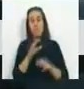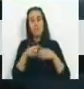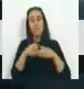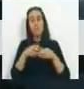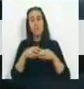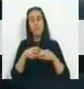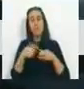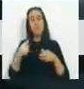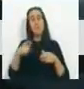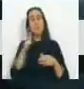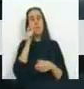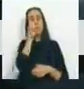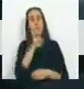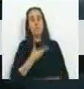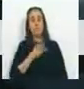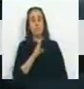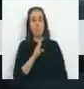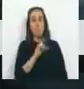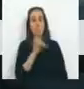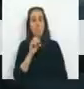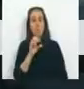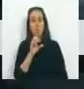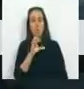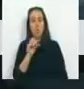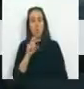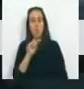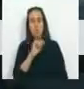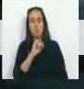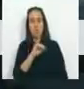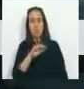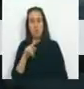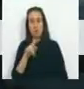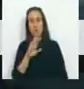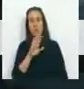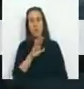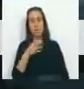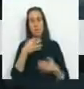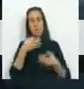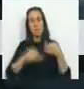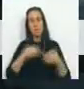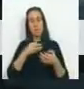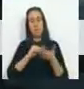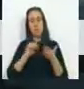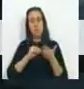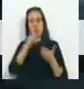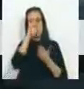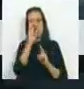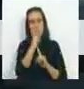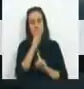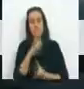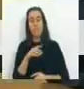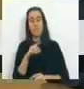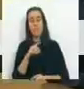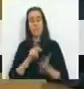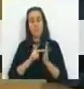João Correia, que era nem mais nem menos secretário de Estado da Justiça do Engenheiro José Sócrates. Caiu o Engenheiro José Sócrates e emergiu o